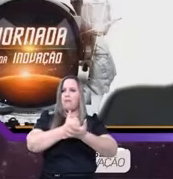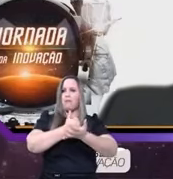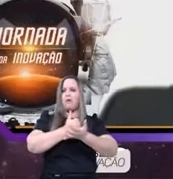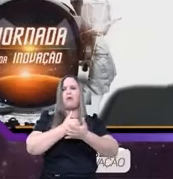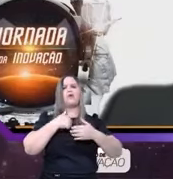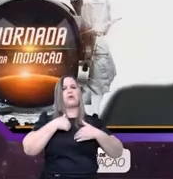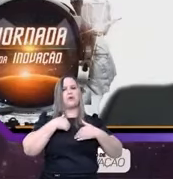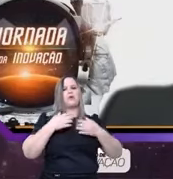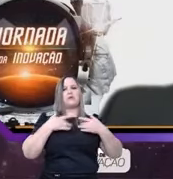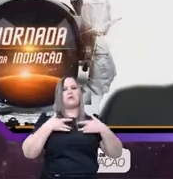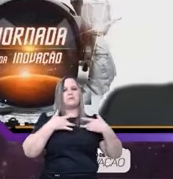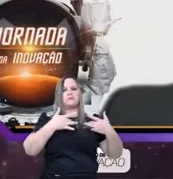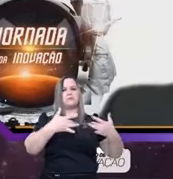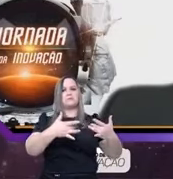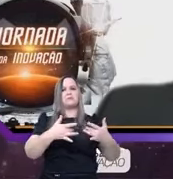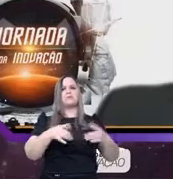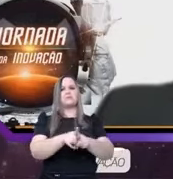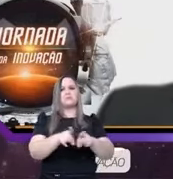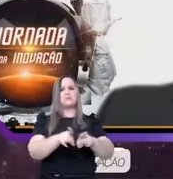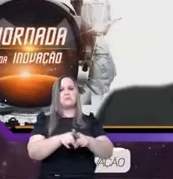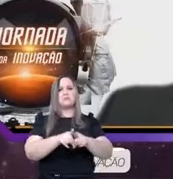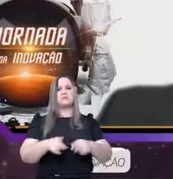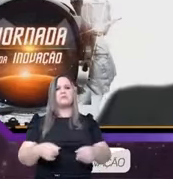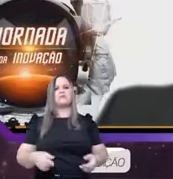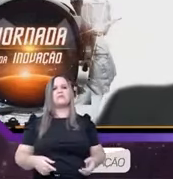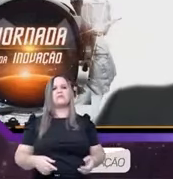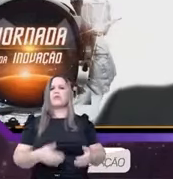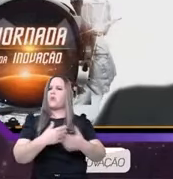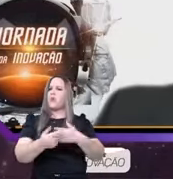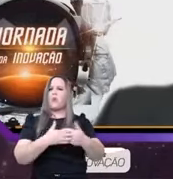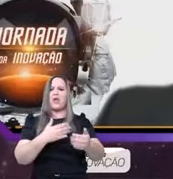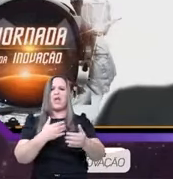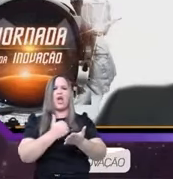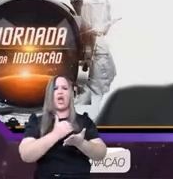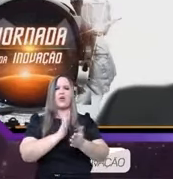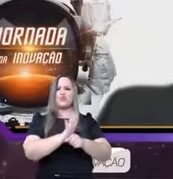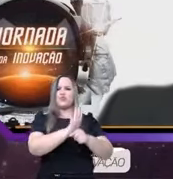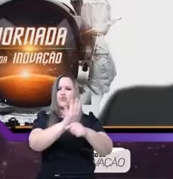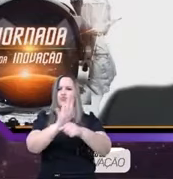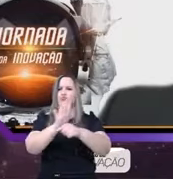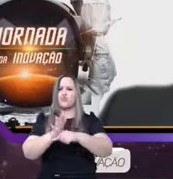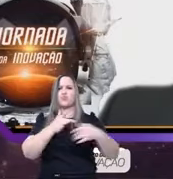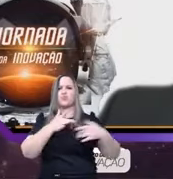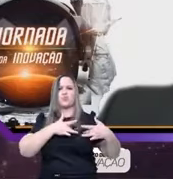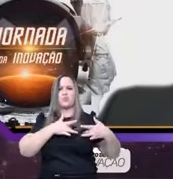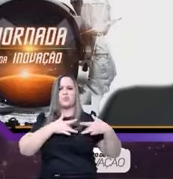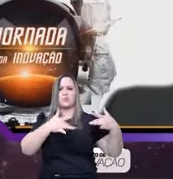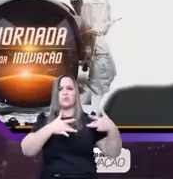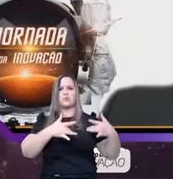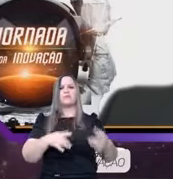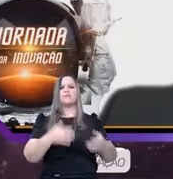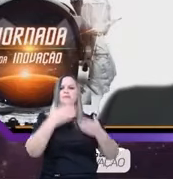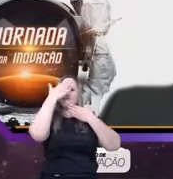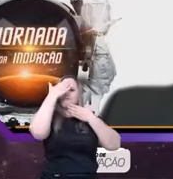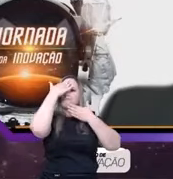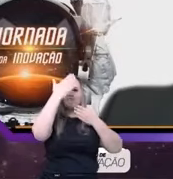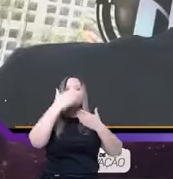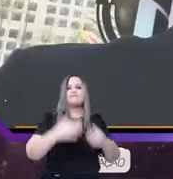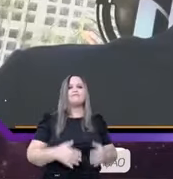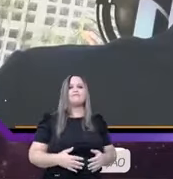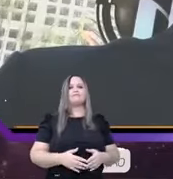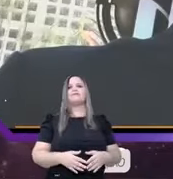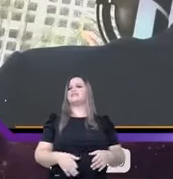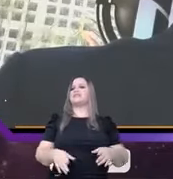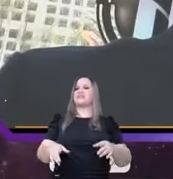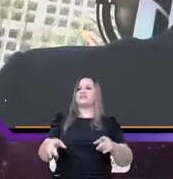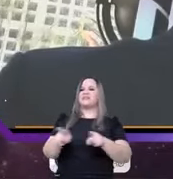o elogio, João Thiago, doutor João Thiago, qualquer ajuda, estou sempre disponível. Obrigado. Obrigado. Eu queria hoje